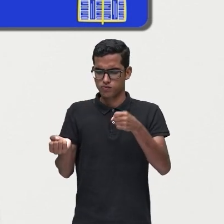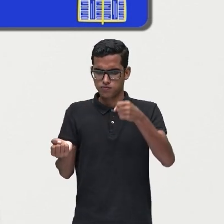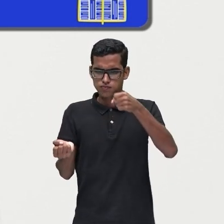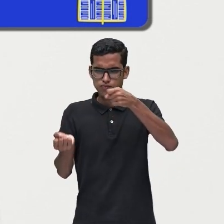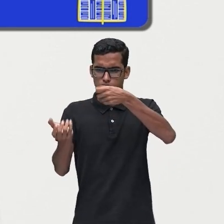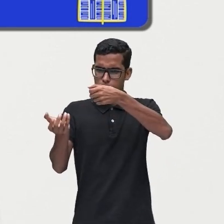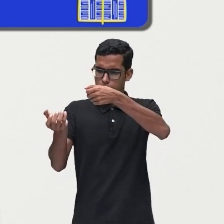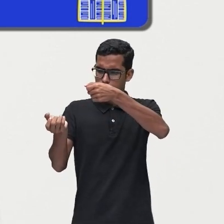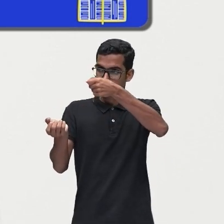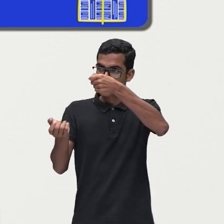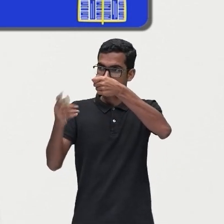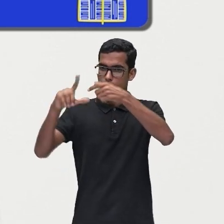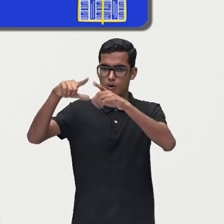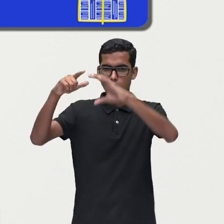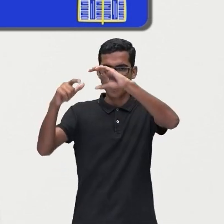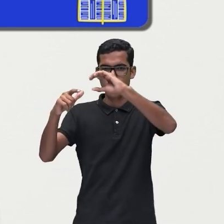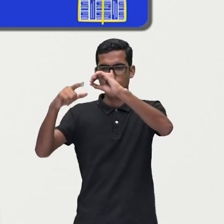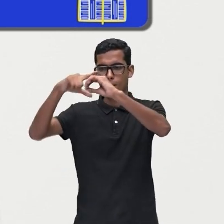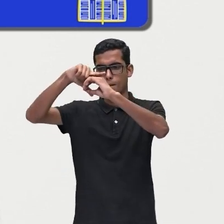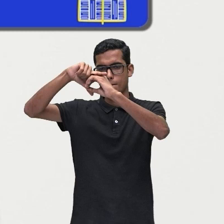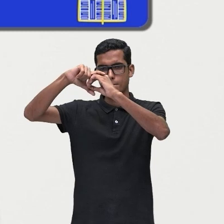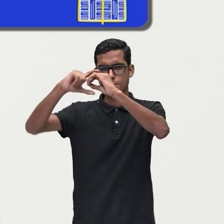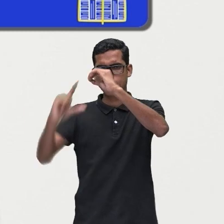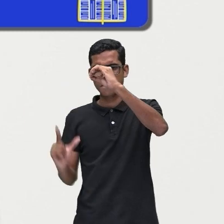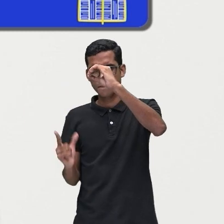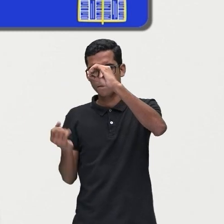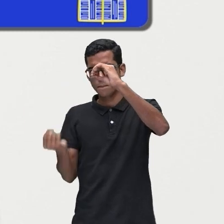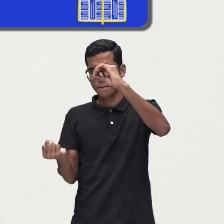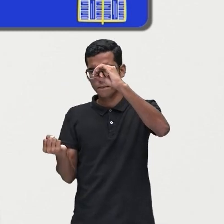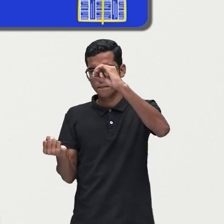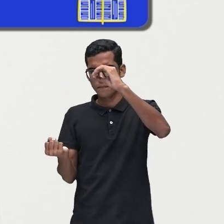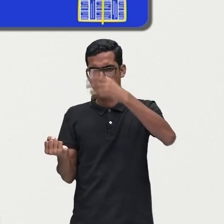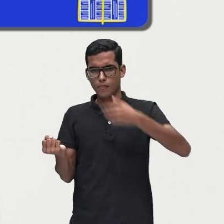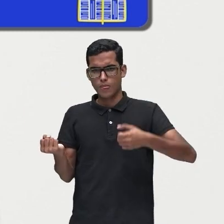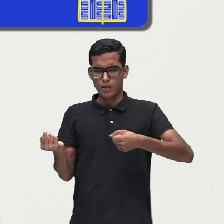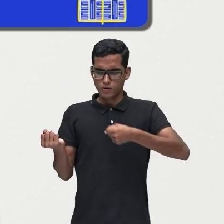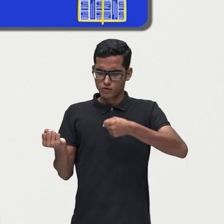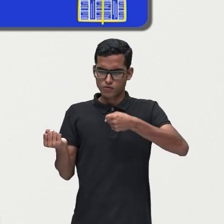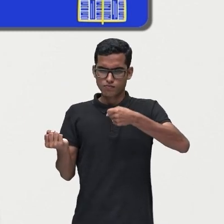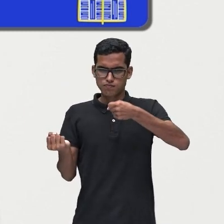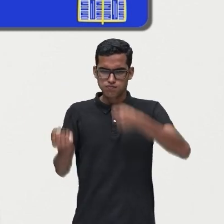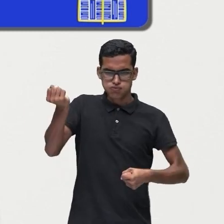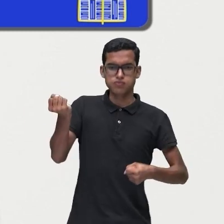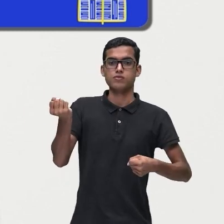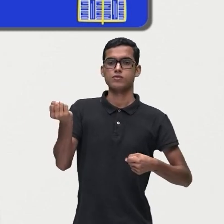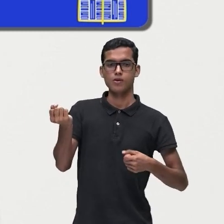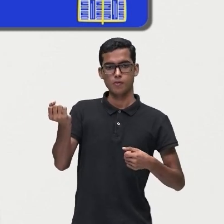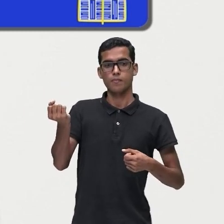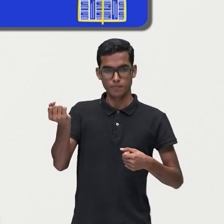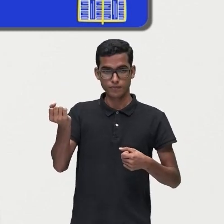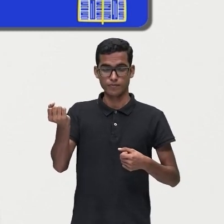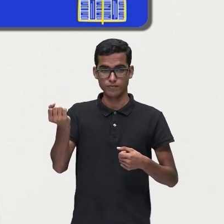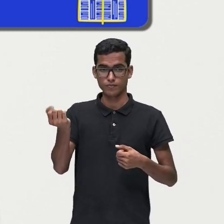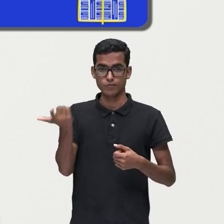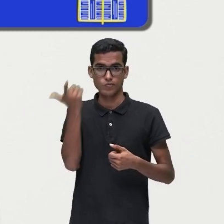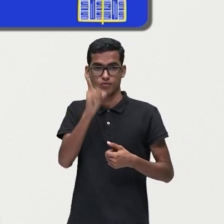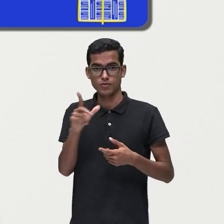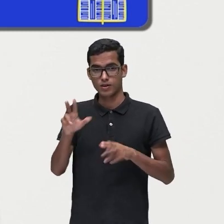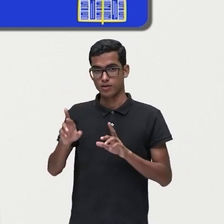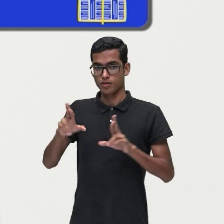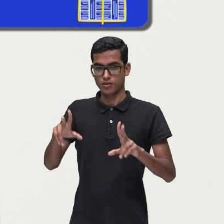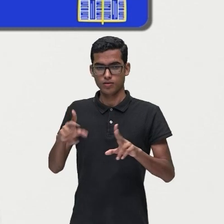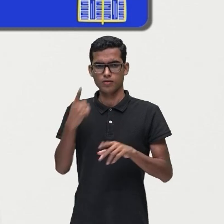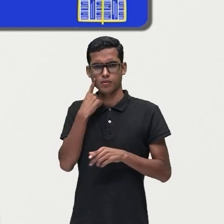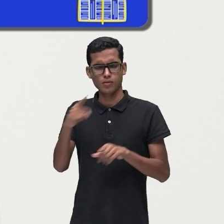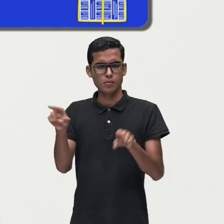menor. Enquanto na roldana fixa você não tem diferenciação no peso que você vai levantar,